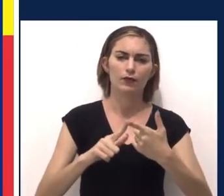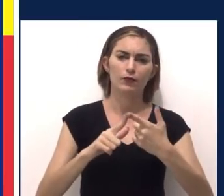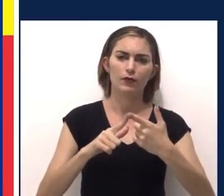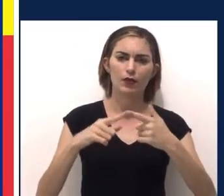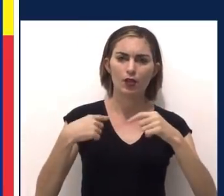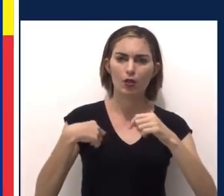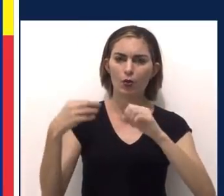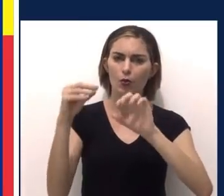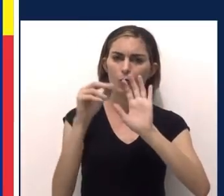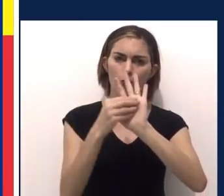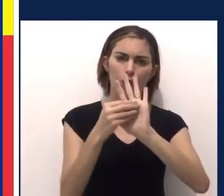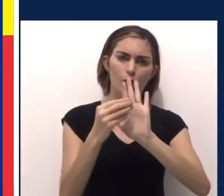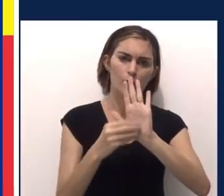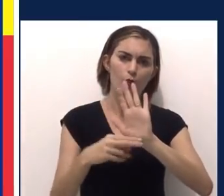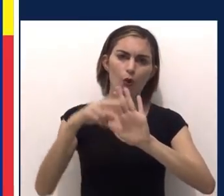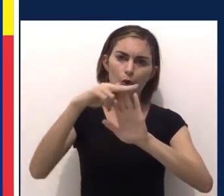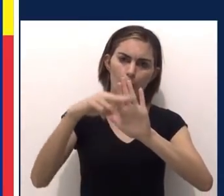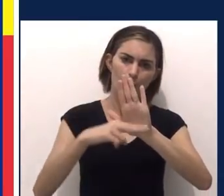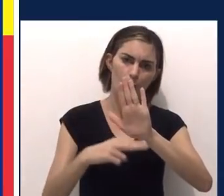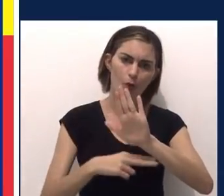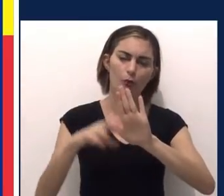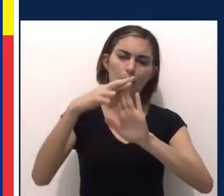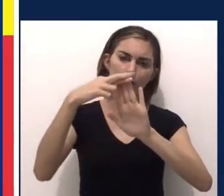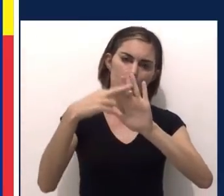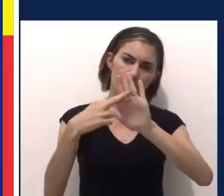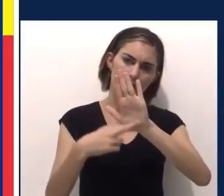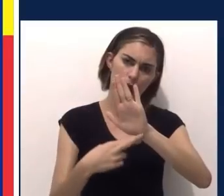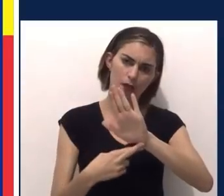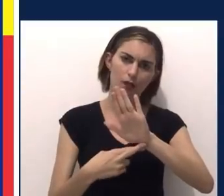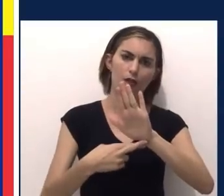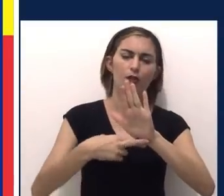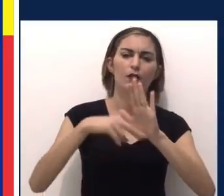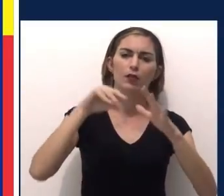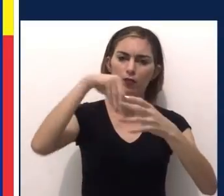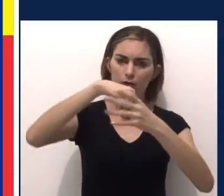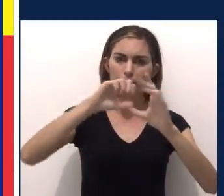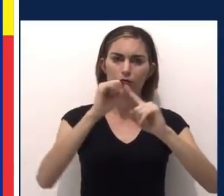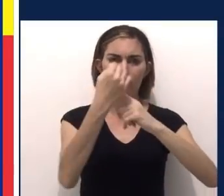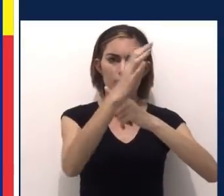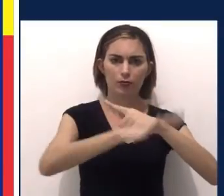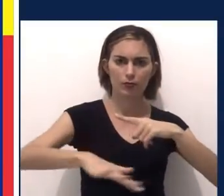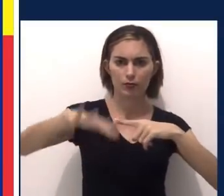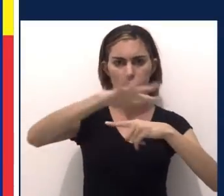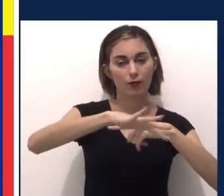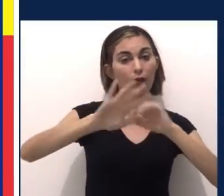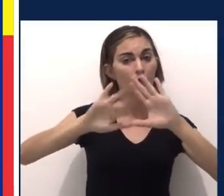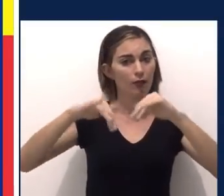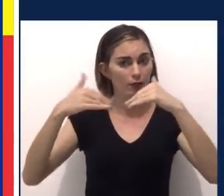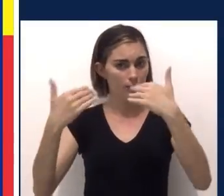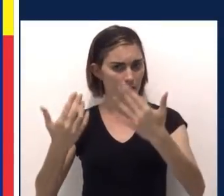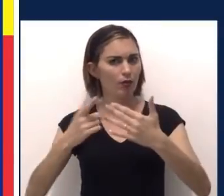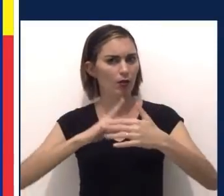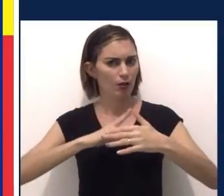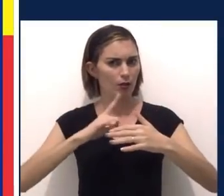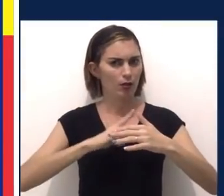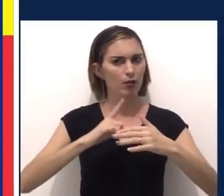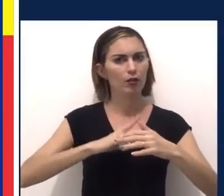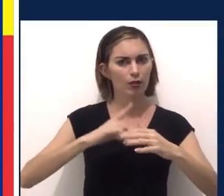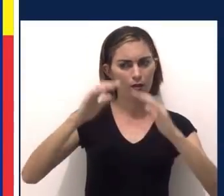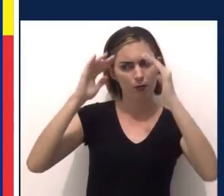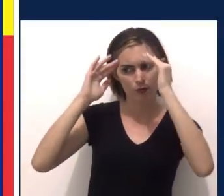onde colocaria o que? Normas e regras dentro da sociedade. Então, havia